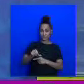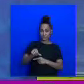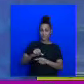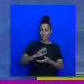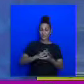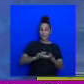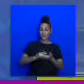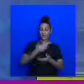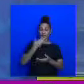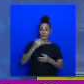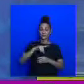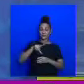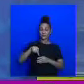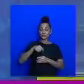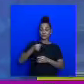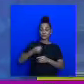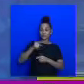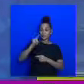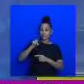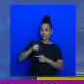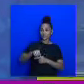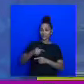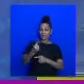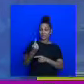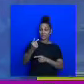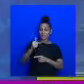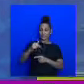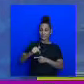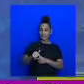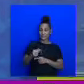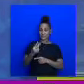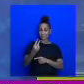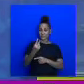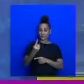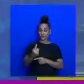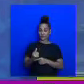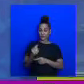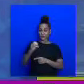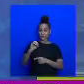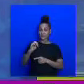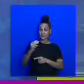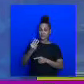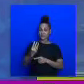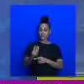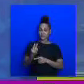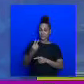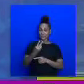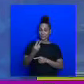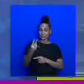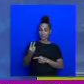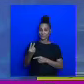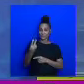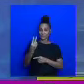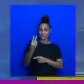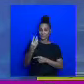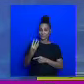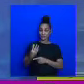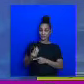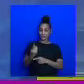2.969 da Loto Fácil. As dezenas sorteadas foram 17, 21, 03,